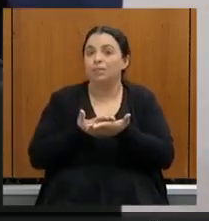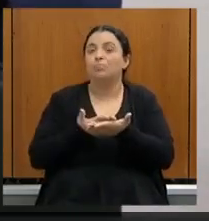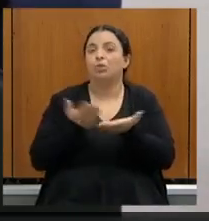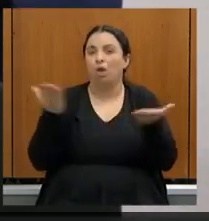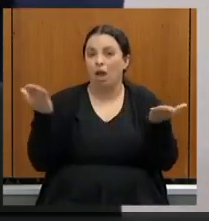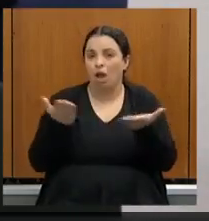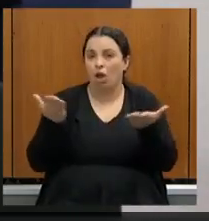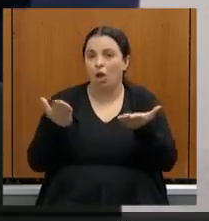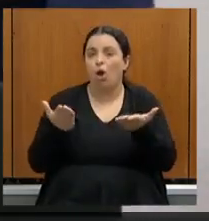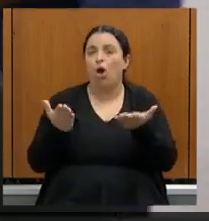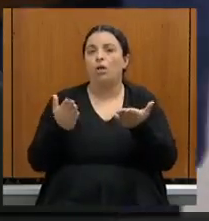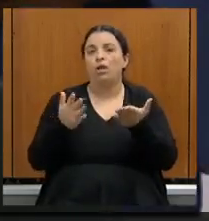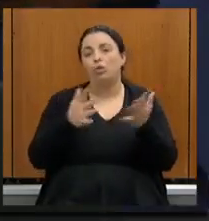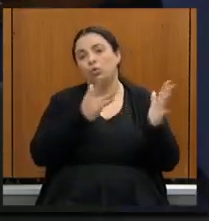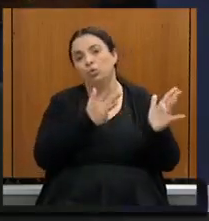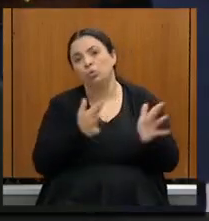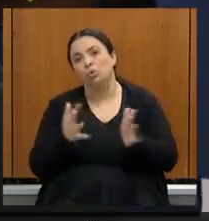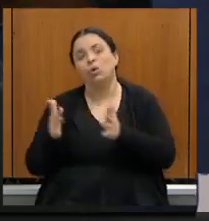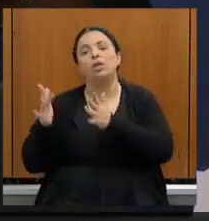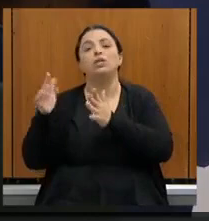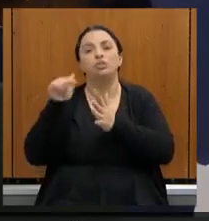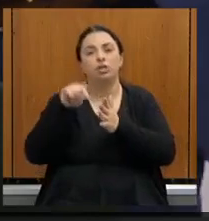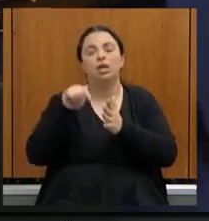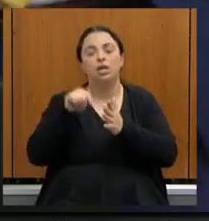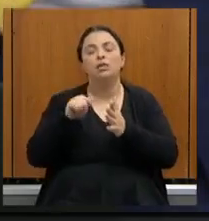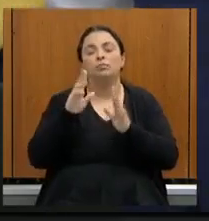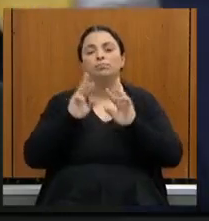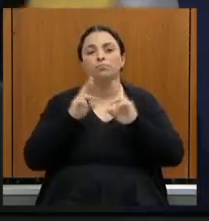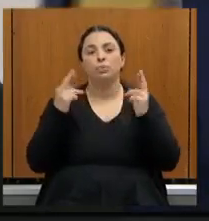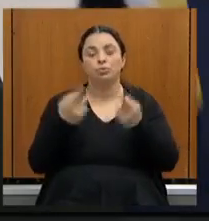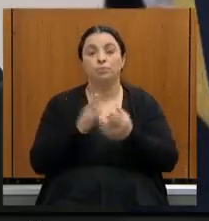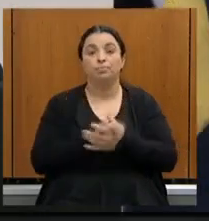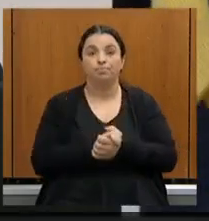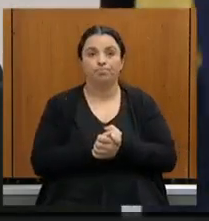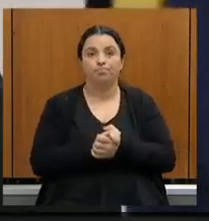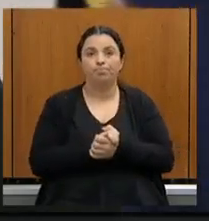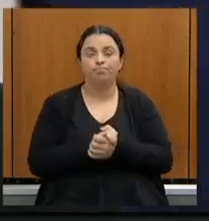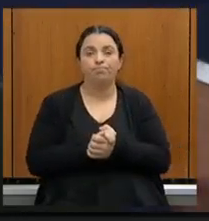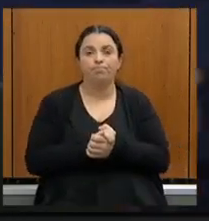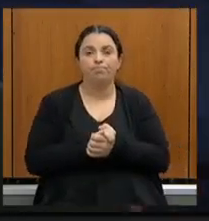durante esta nossa reunião bom neste momento